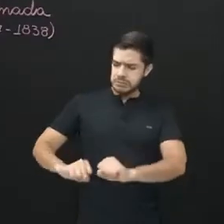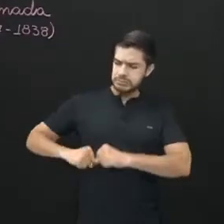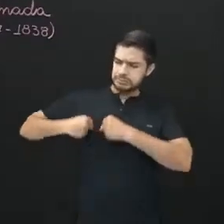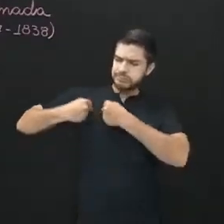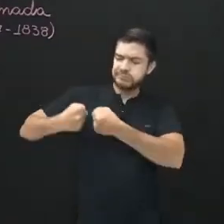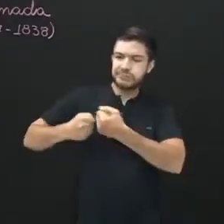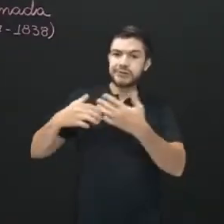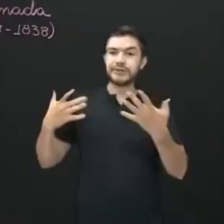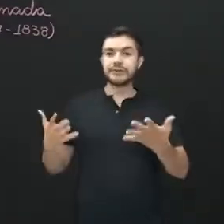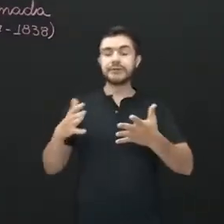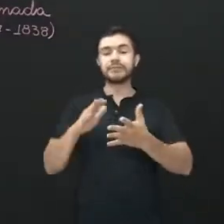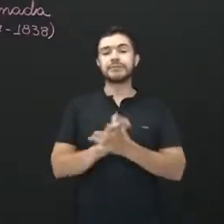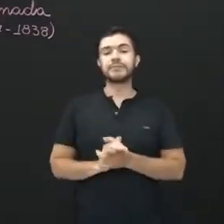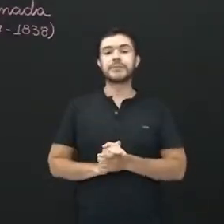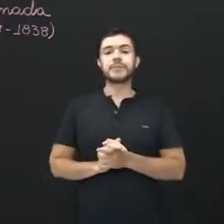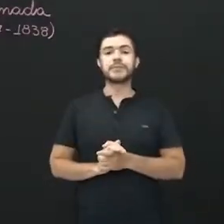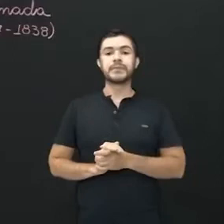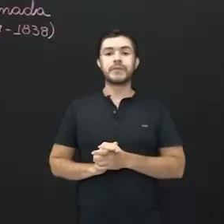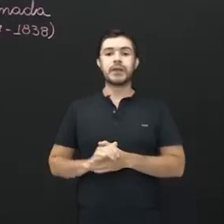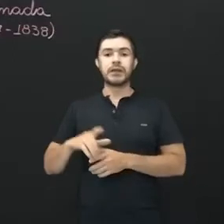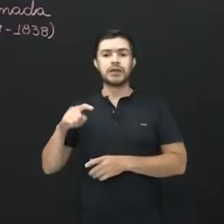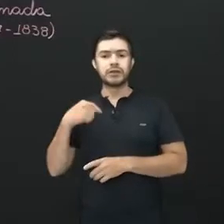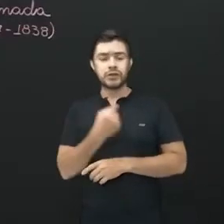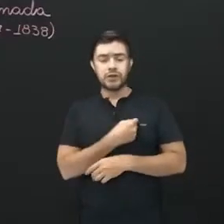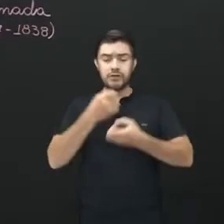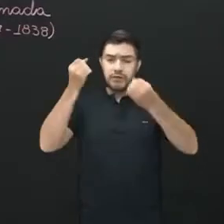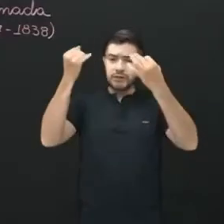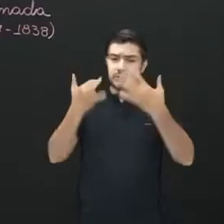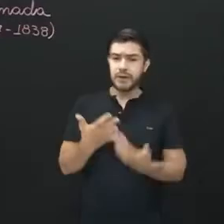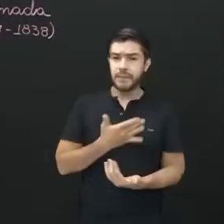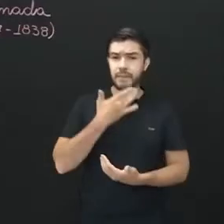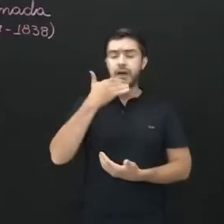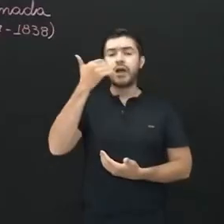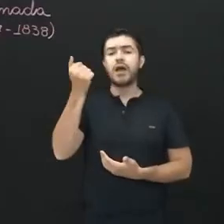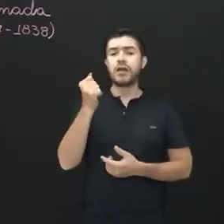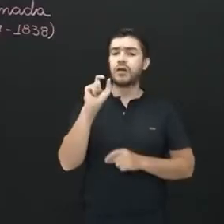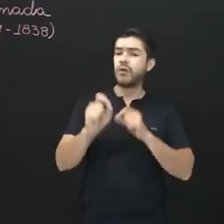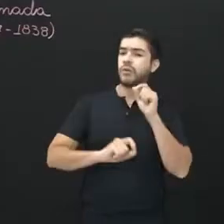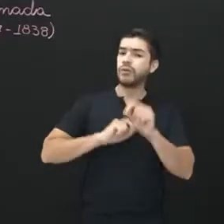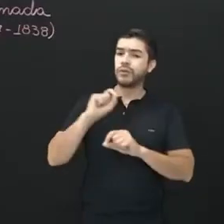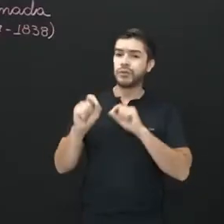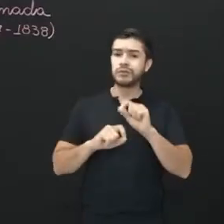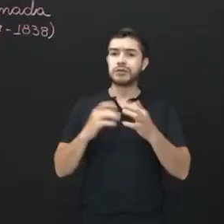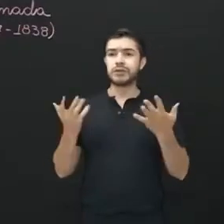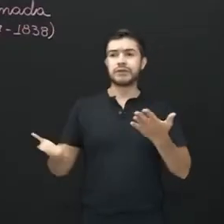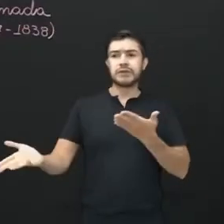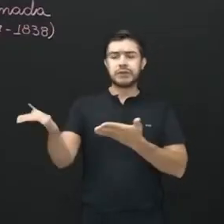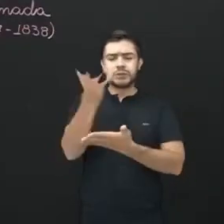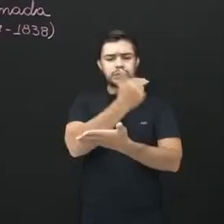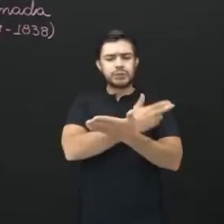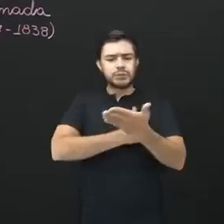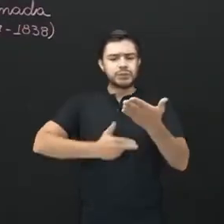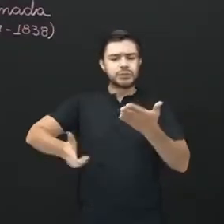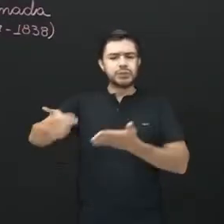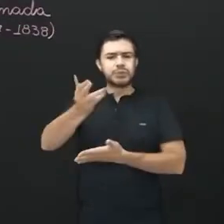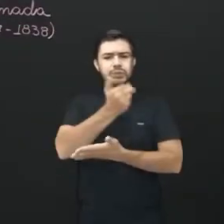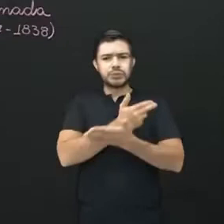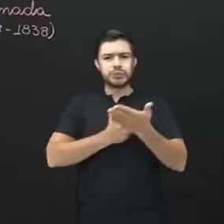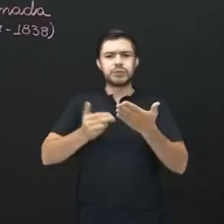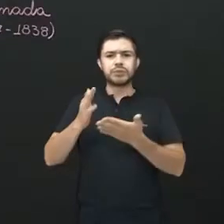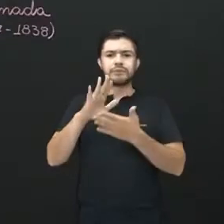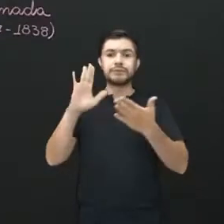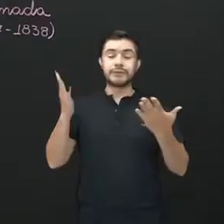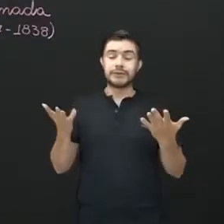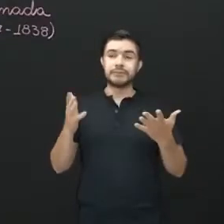gente vai falar um pouquinho mais de perto dessa Constituição agora, porque ela que faz o desenho do governo brasileiro da época.